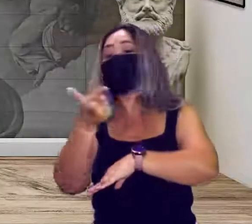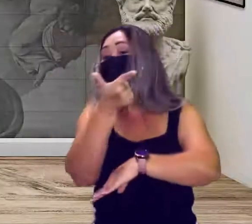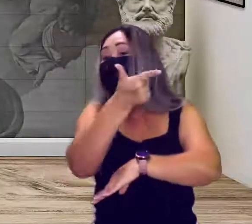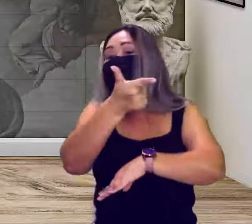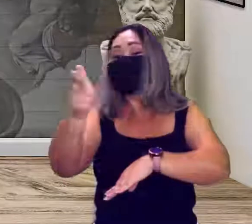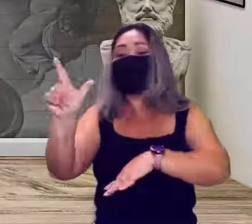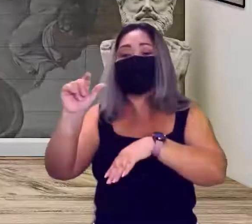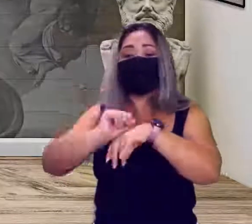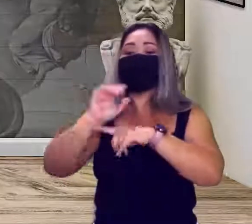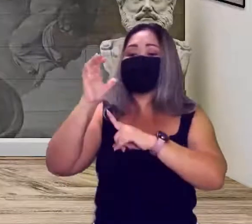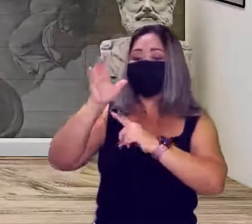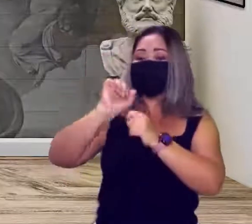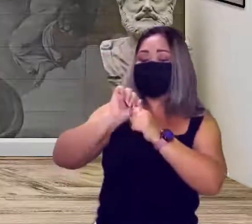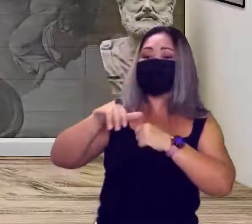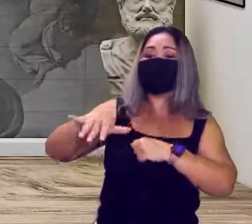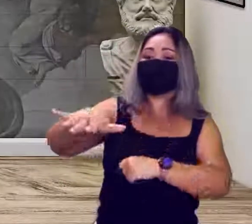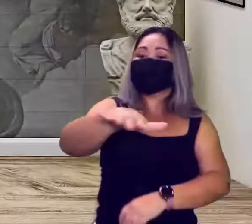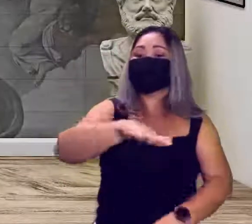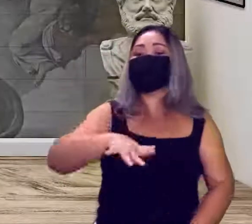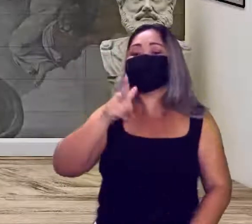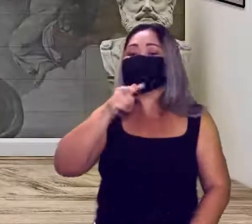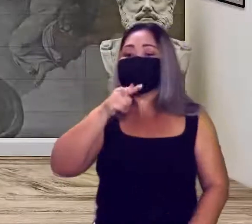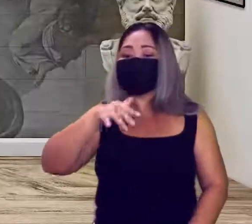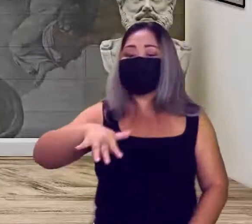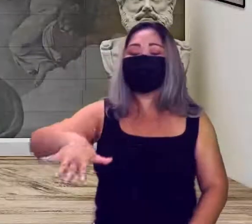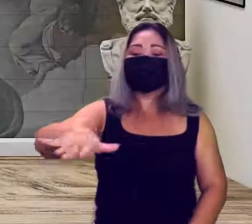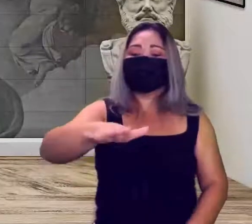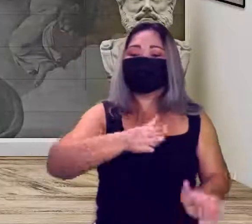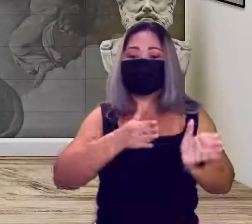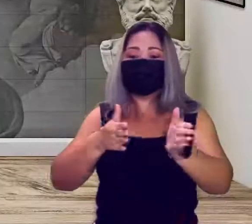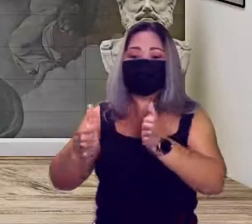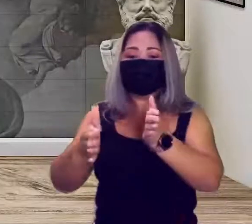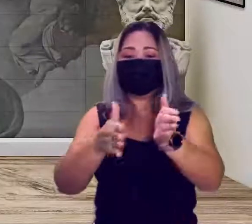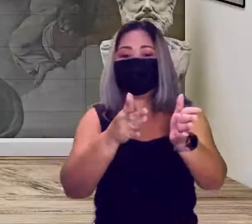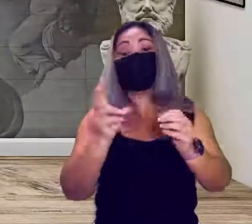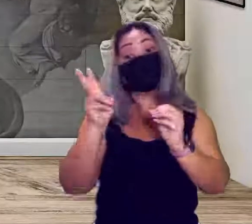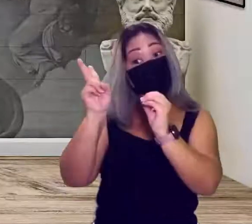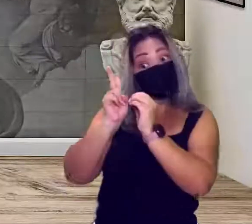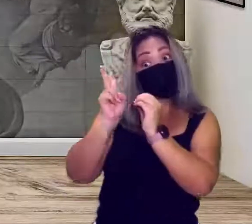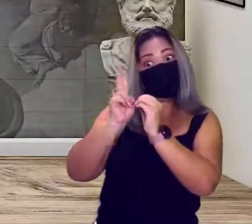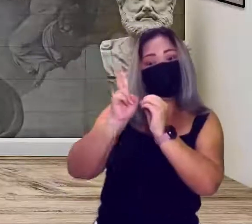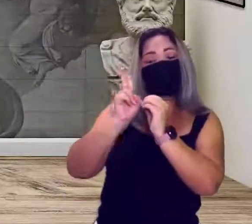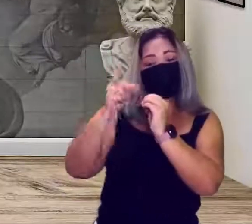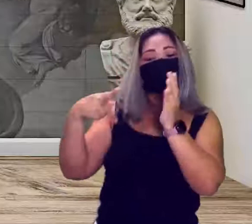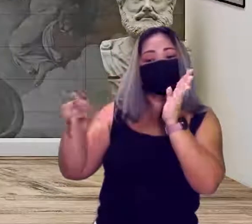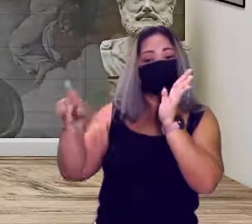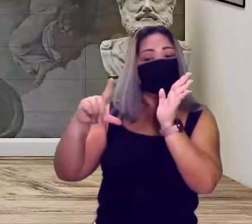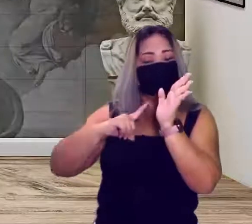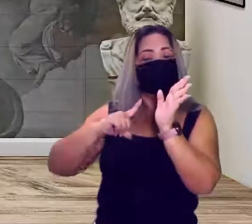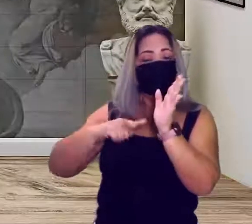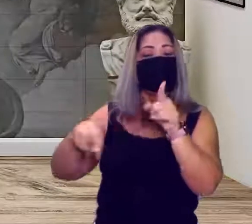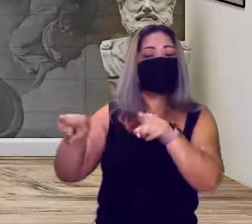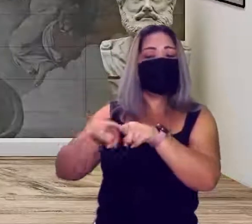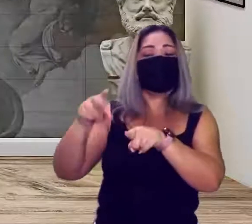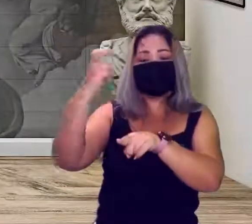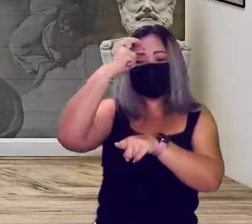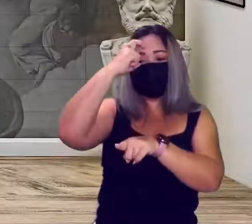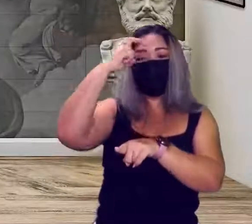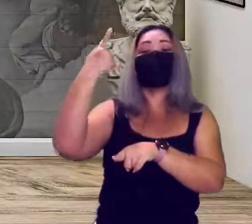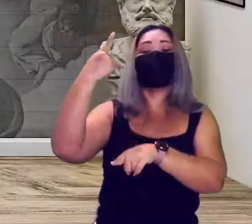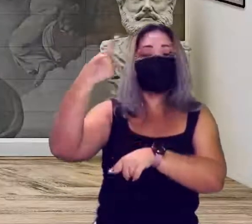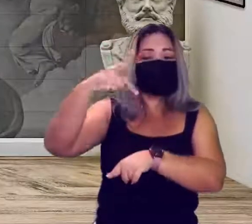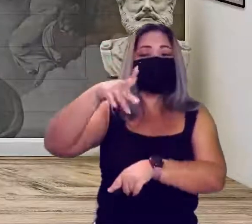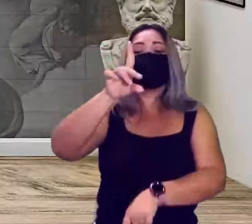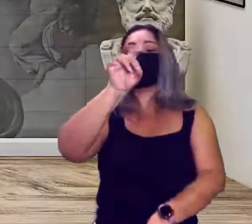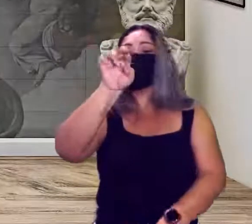que influenciam no âmbito da água. Então, também os indígenas têm suas culturas e seus deuses, né, que traz